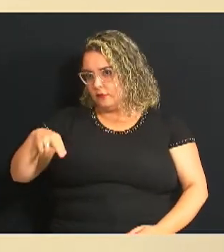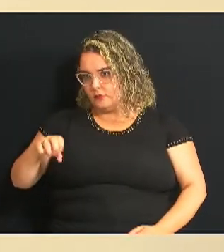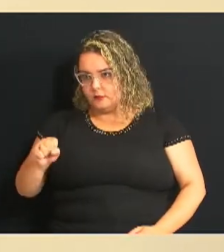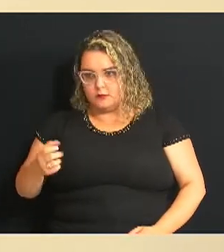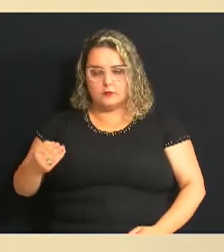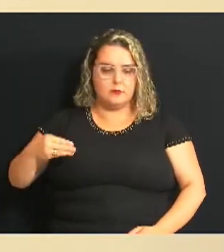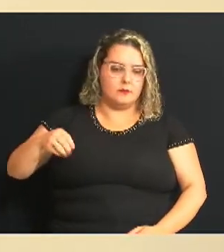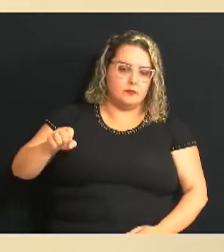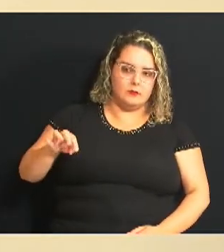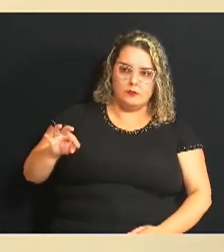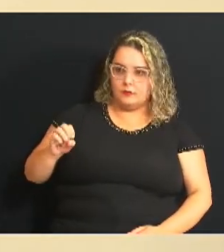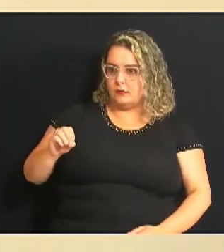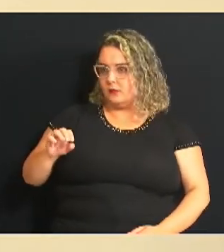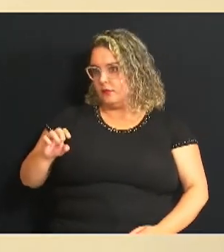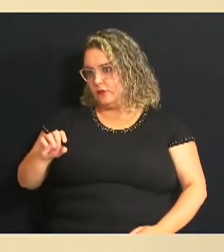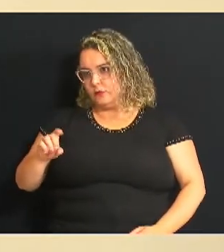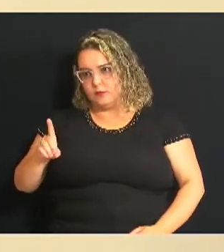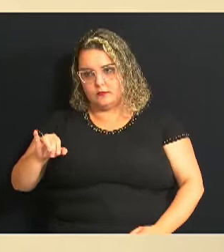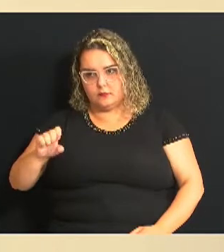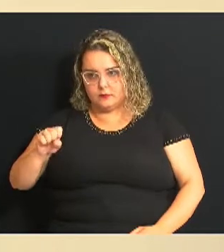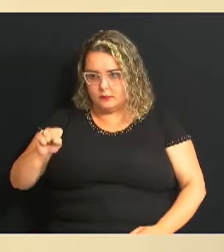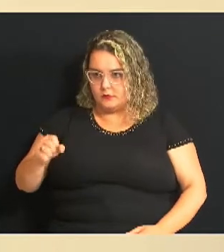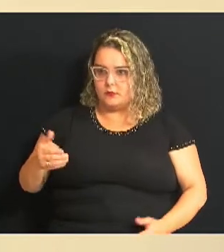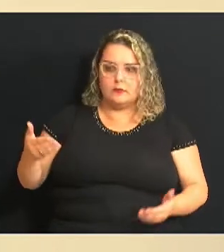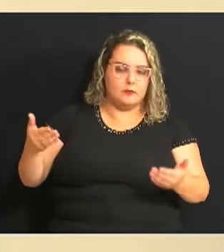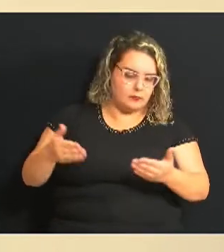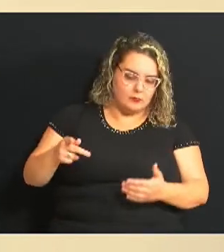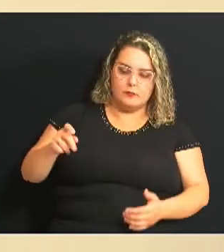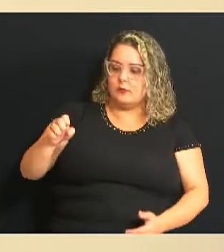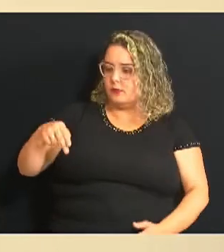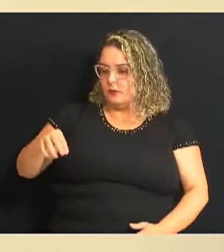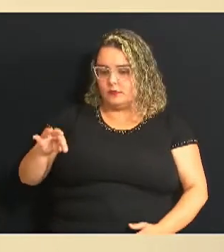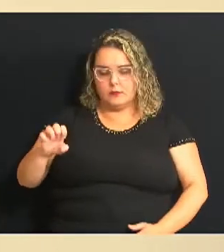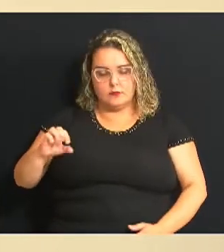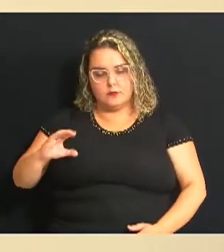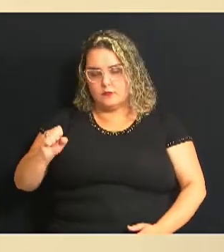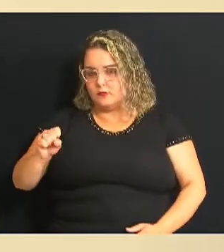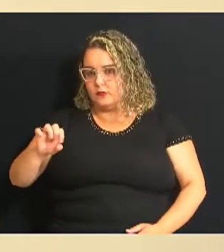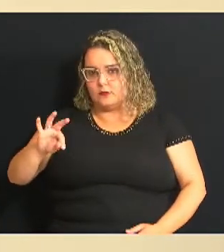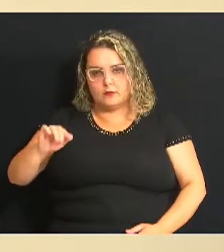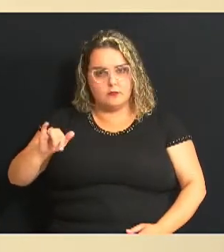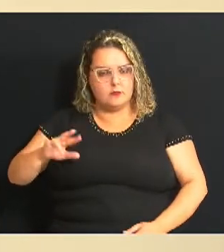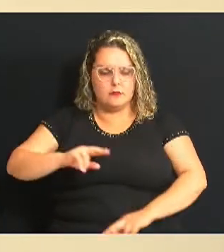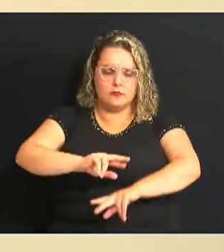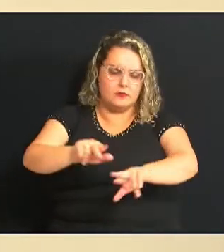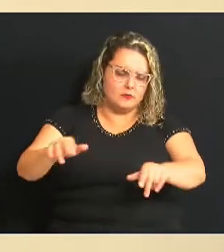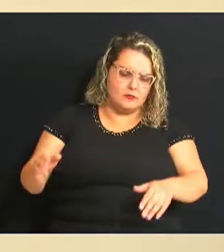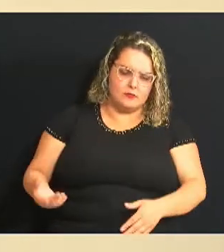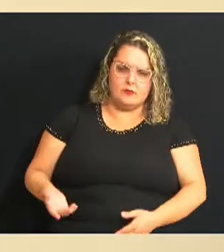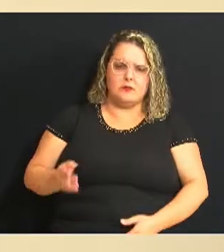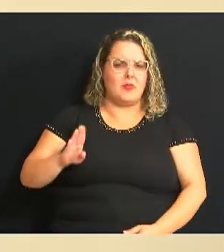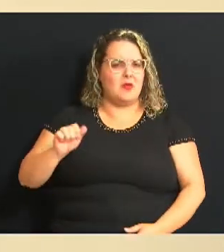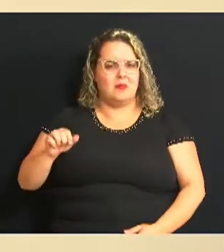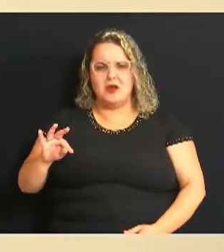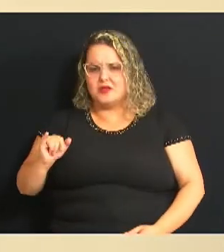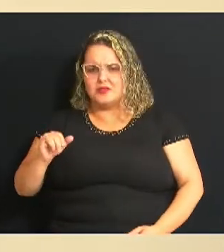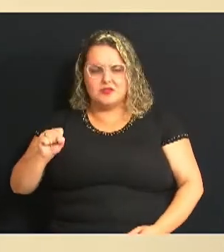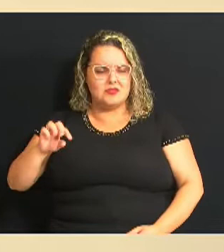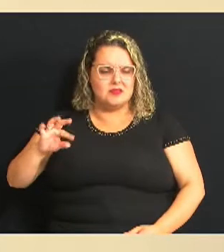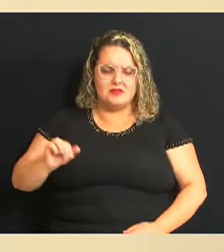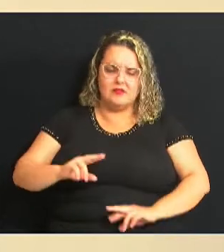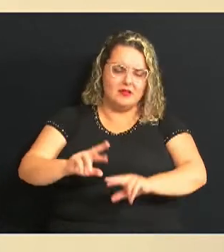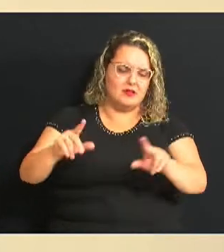metodistas, evangélicos e hoje pentecostais também são decorrentes dessa ideia. Assim, a reforma